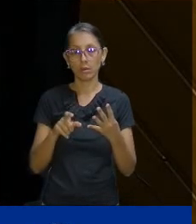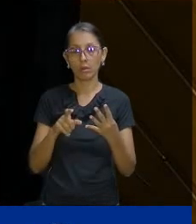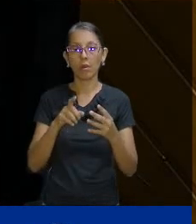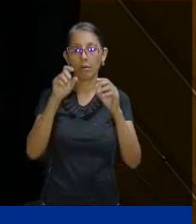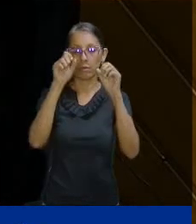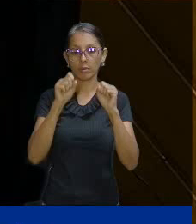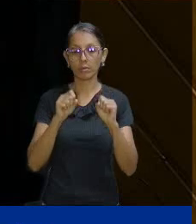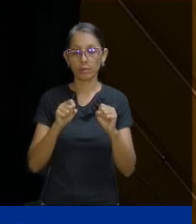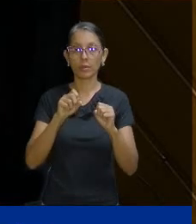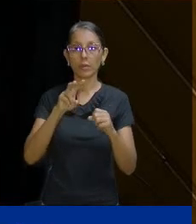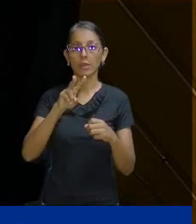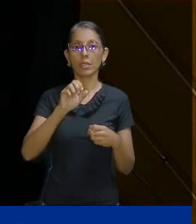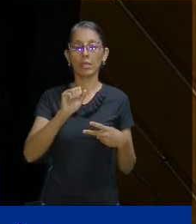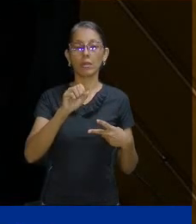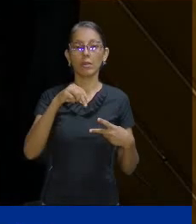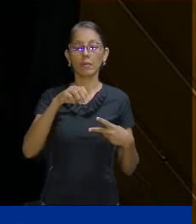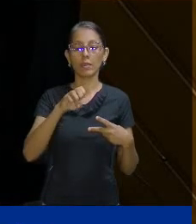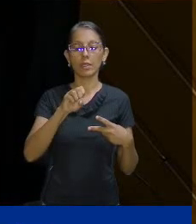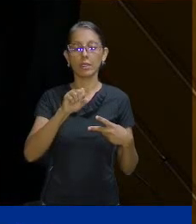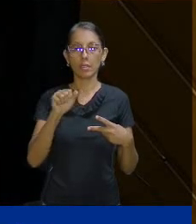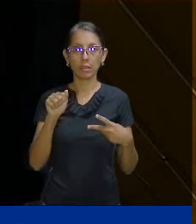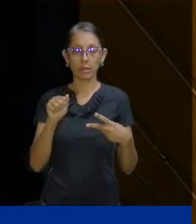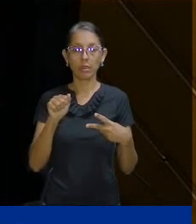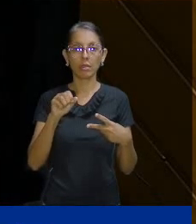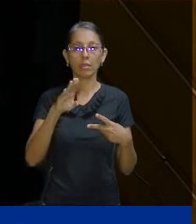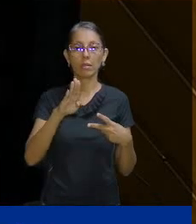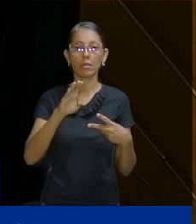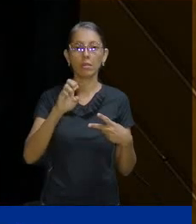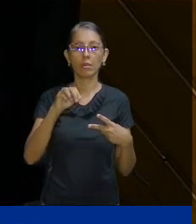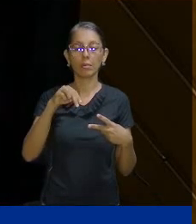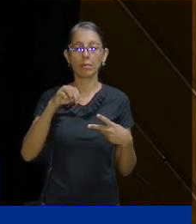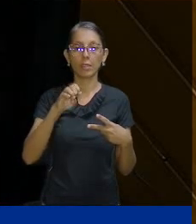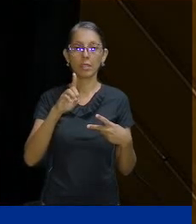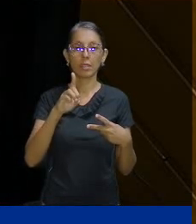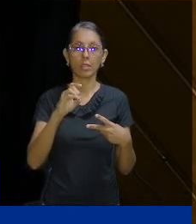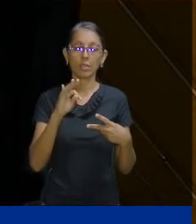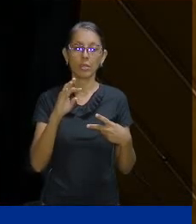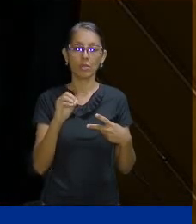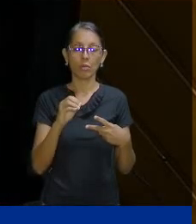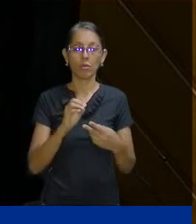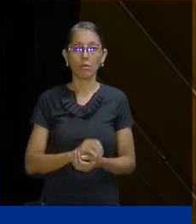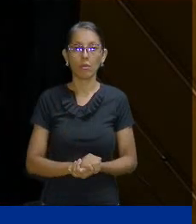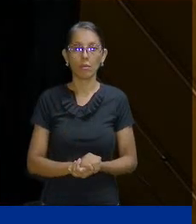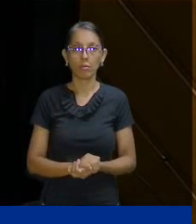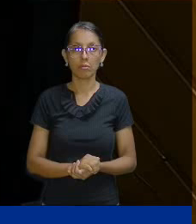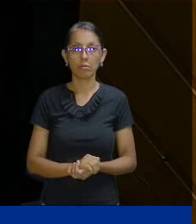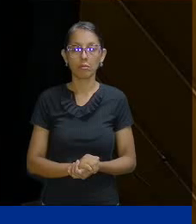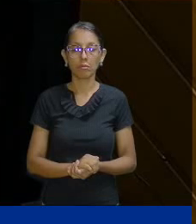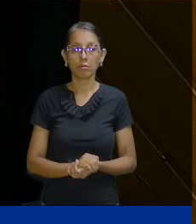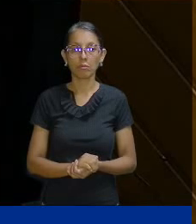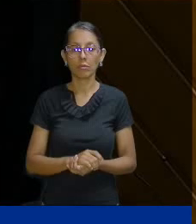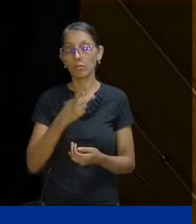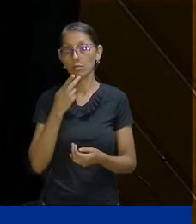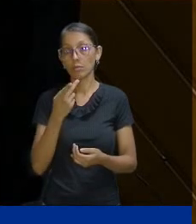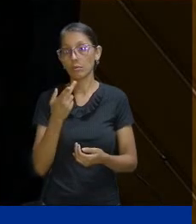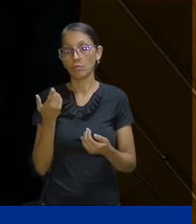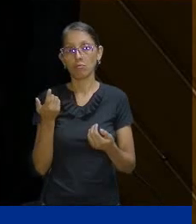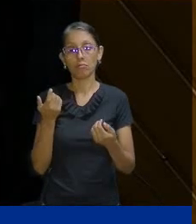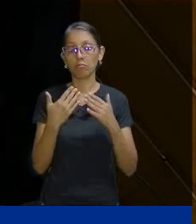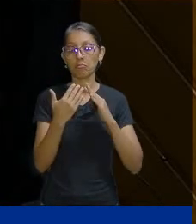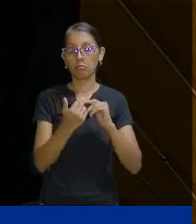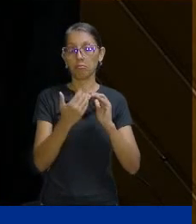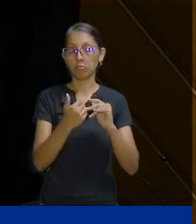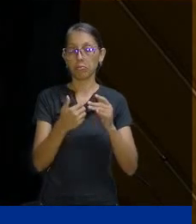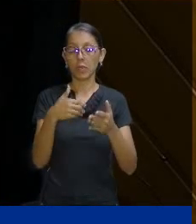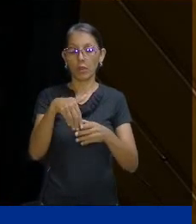Raimundo Benedito Borges Picanço, que negam qualquer pedido de voto em troca de transporte. A defesa de Jorge